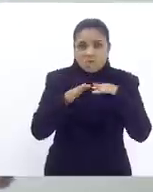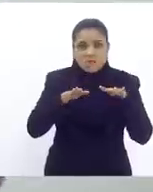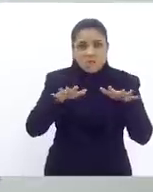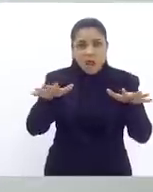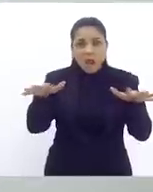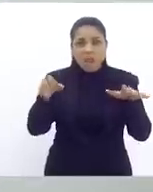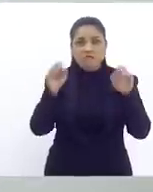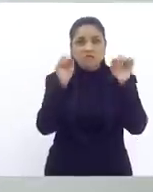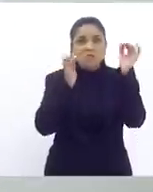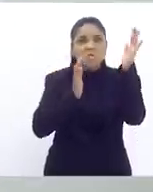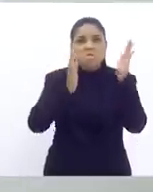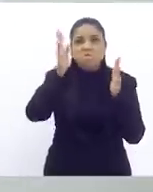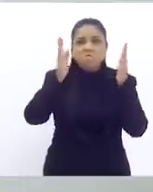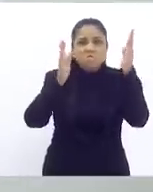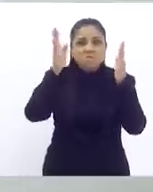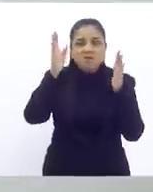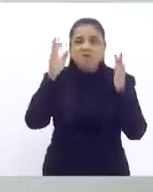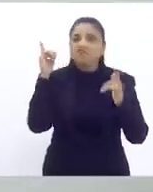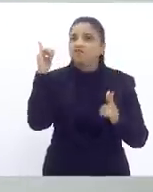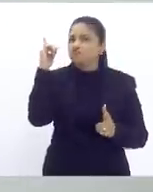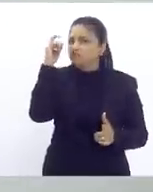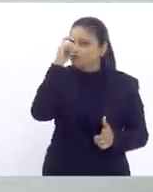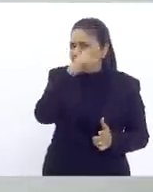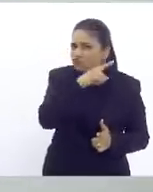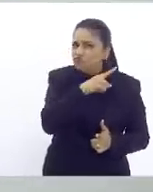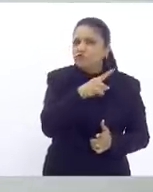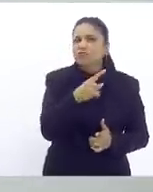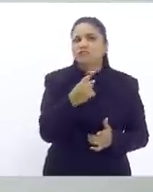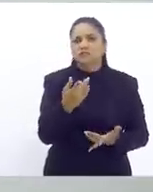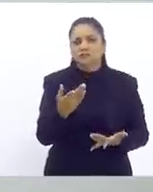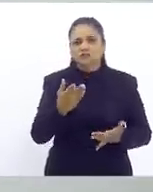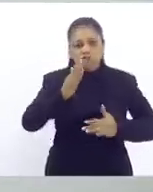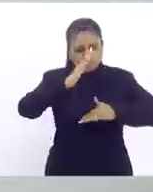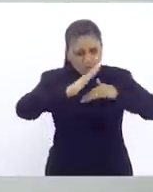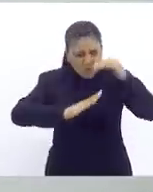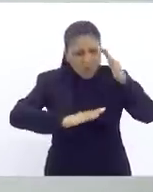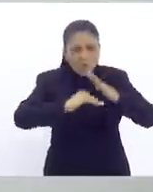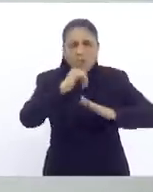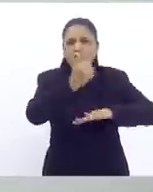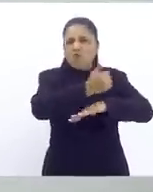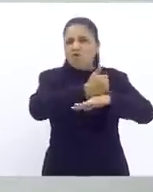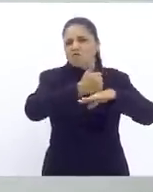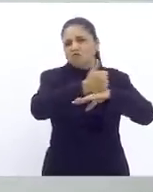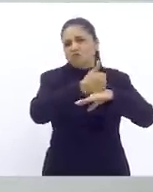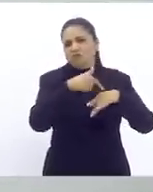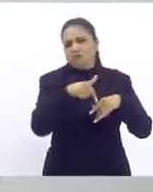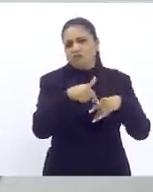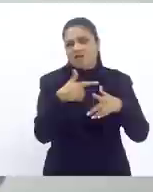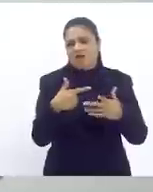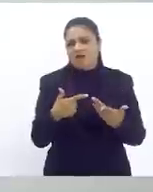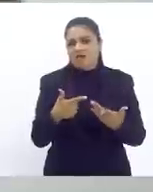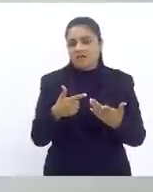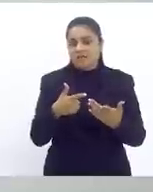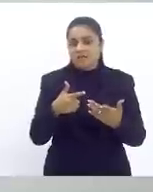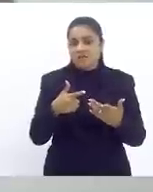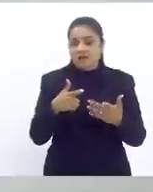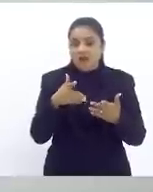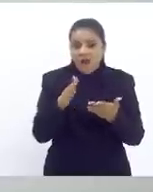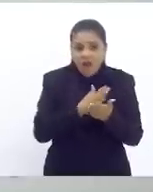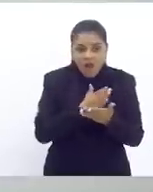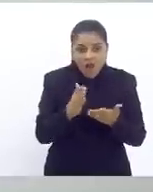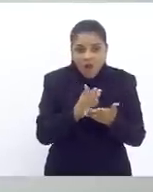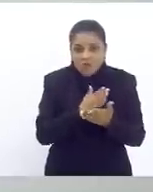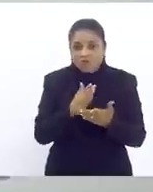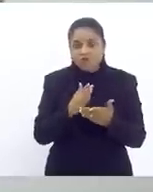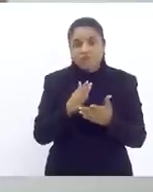que a humanidade viveu recentemente e que estes profissionais foram Olha é que muitos profissionais queriam ir mas temiam ir